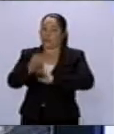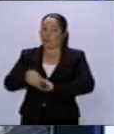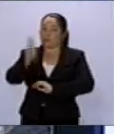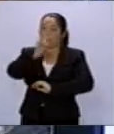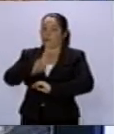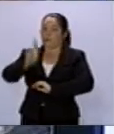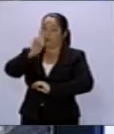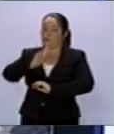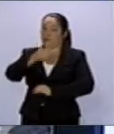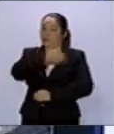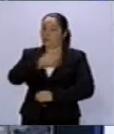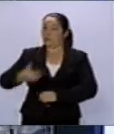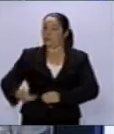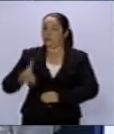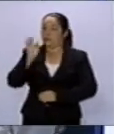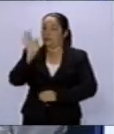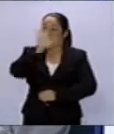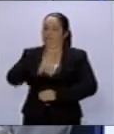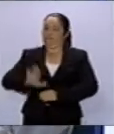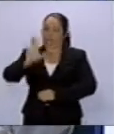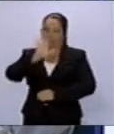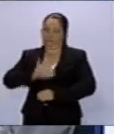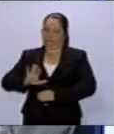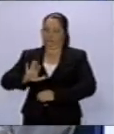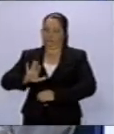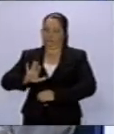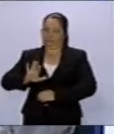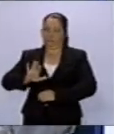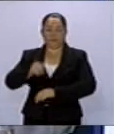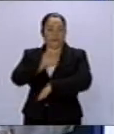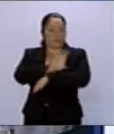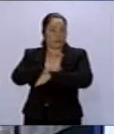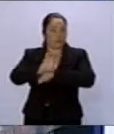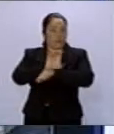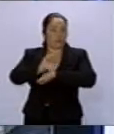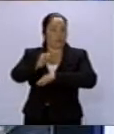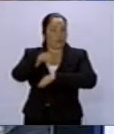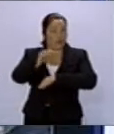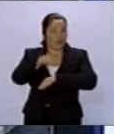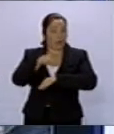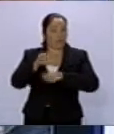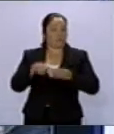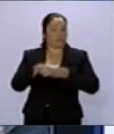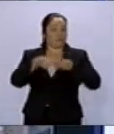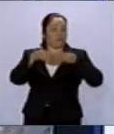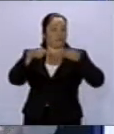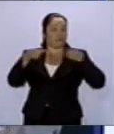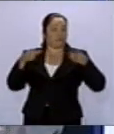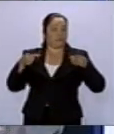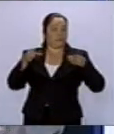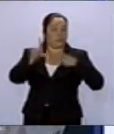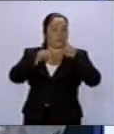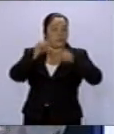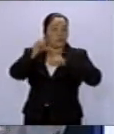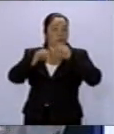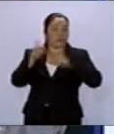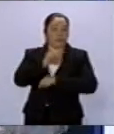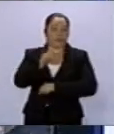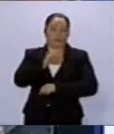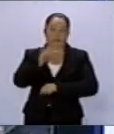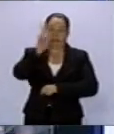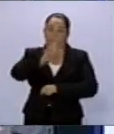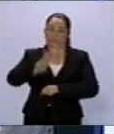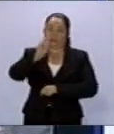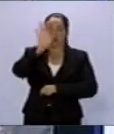federais Afinal de conta esse curso é todo ou quase na sua totalidade estabelecido por professores de universidades federais